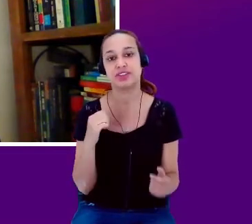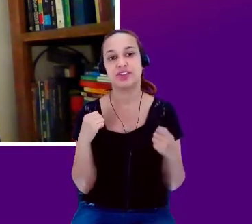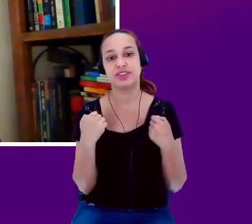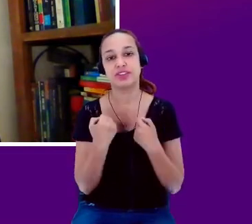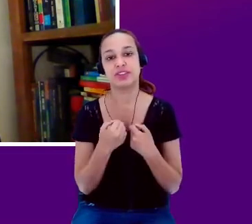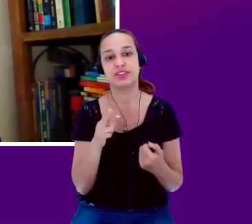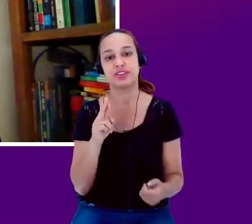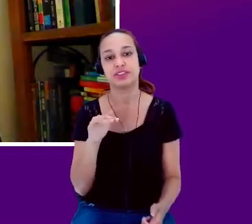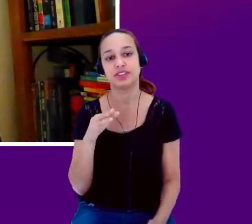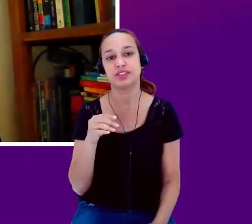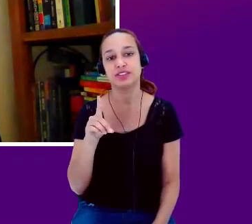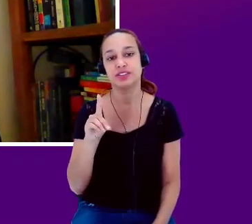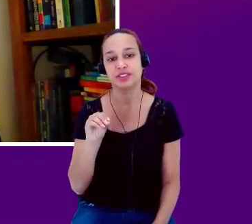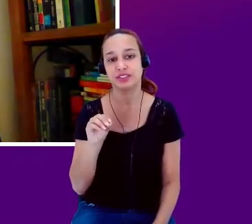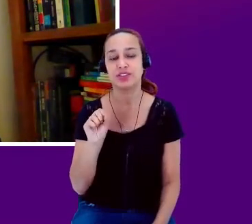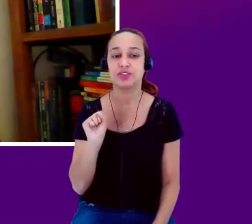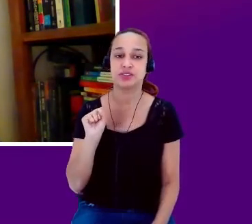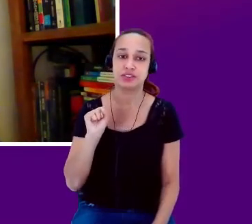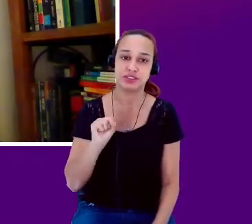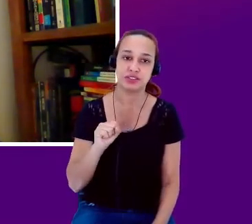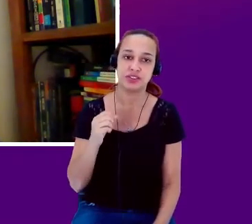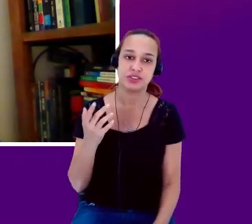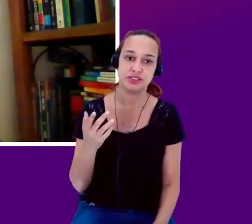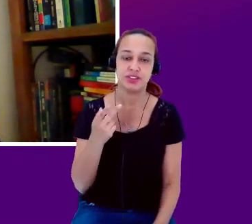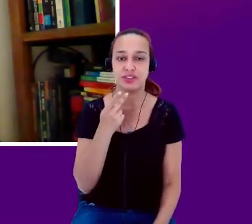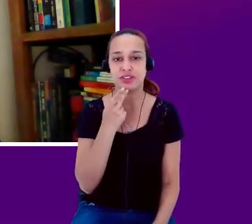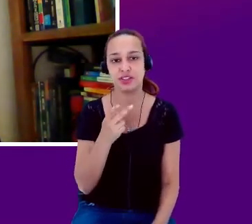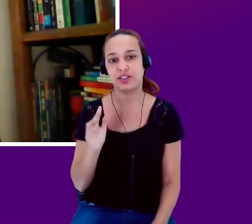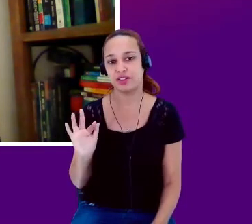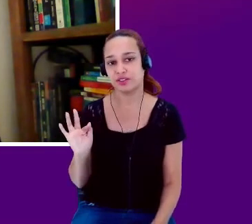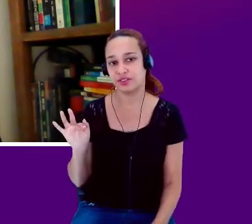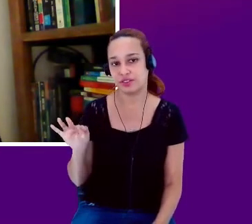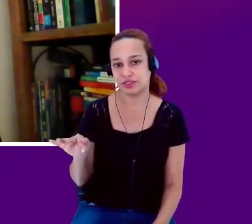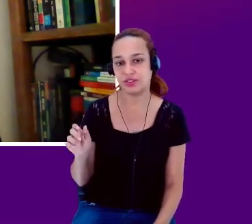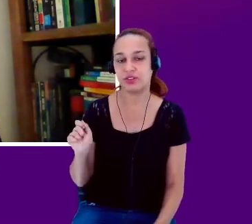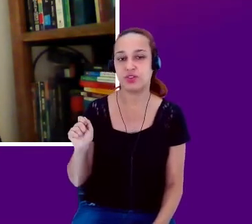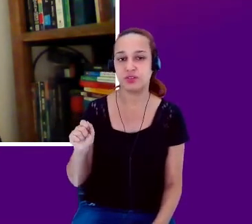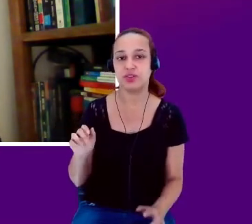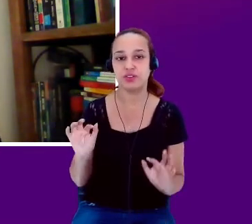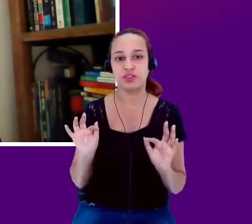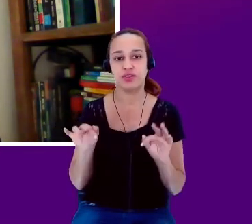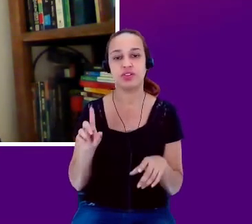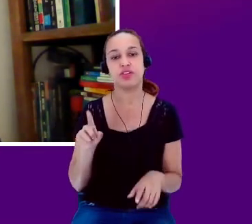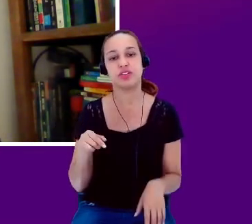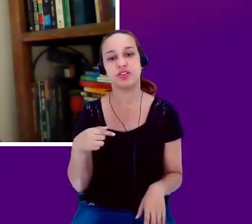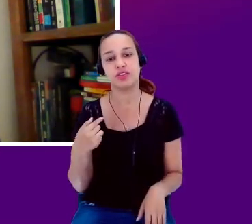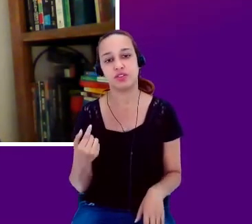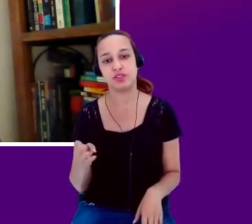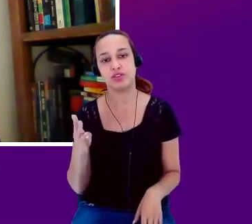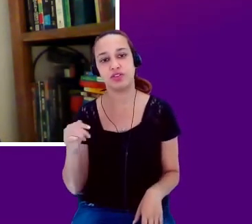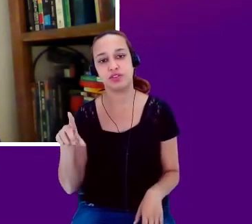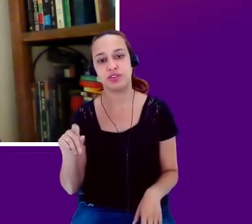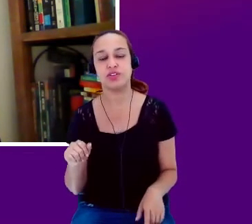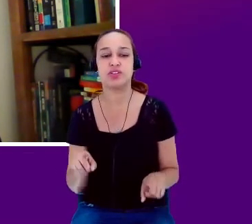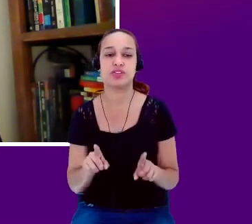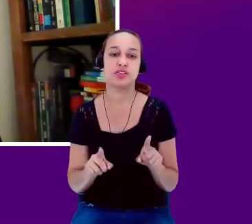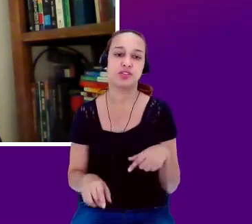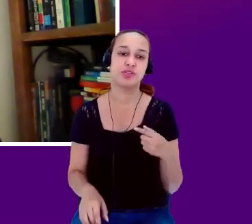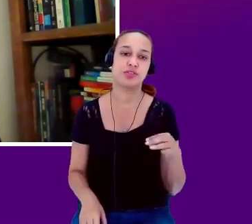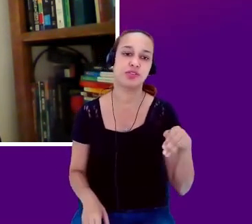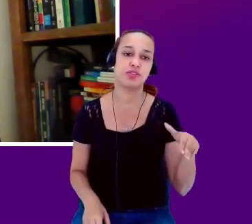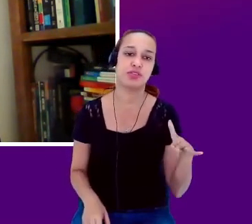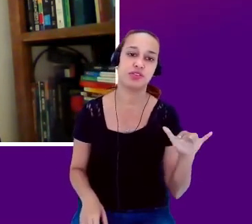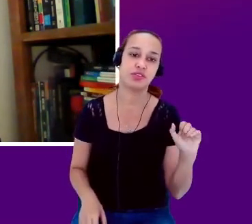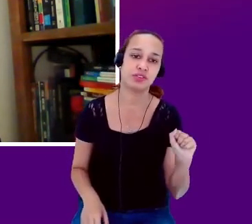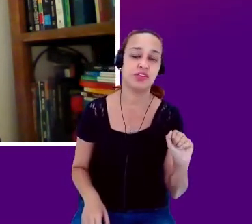Ricardo, se fosse possível, considerações finais para que a gente terminasse, depois eu passo para o Brand, depois para a Miriam, apenas por uma consideração